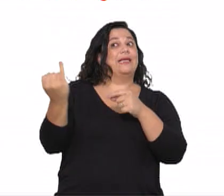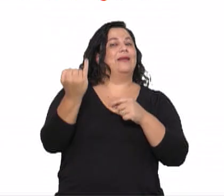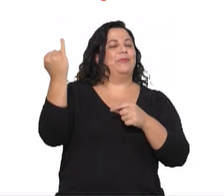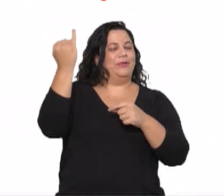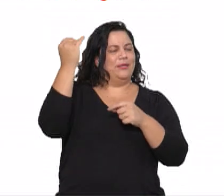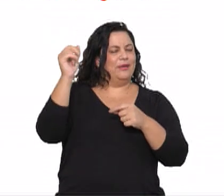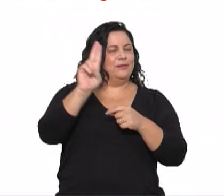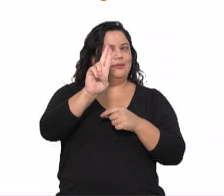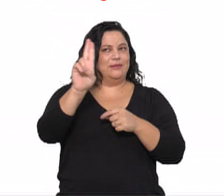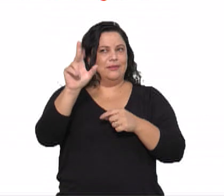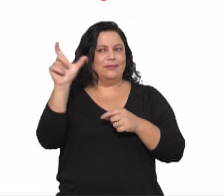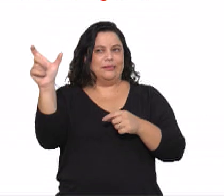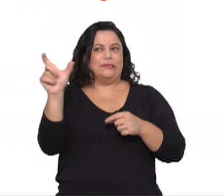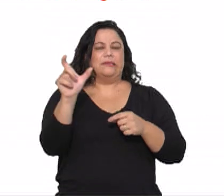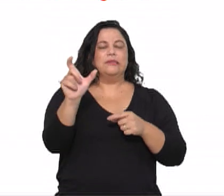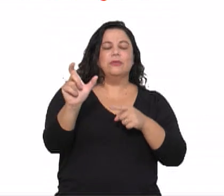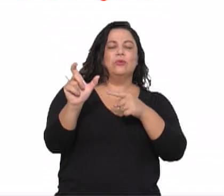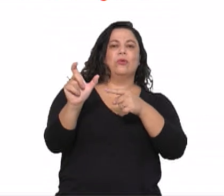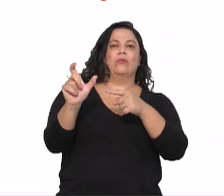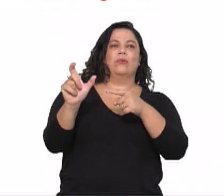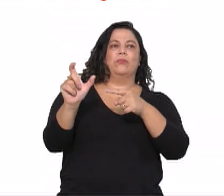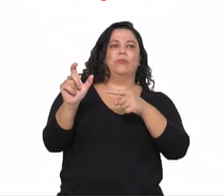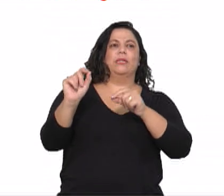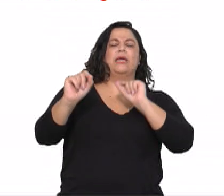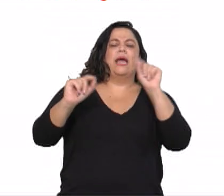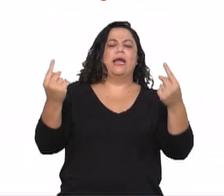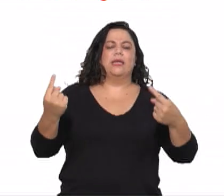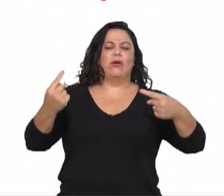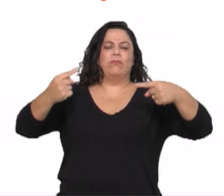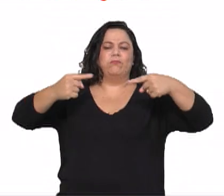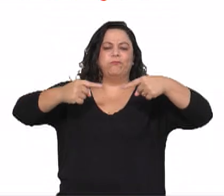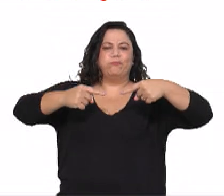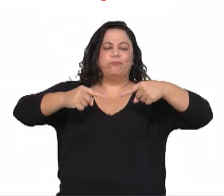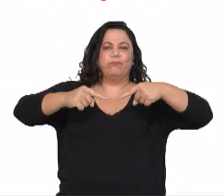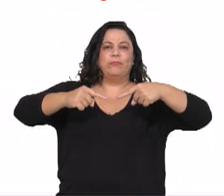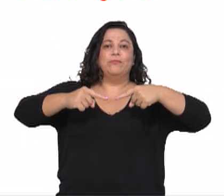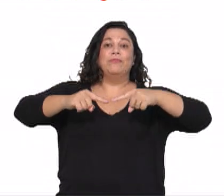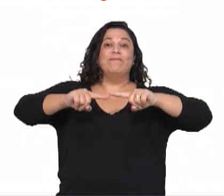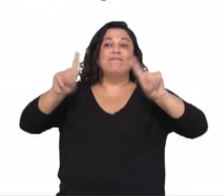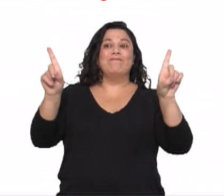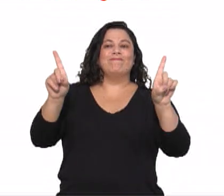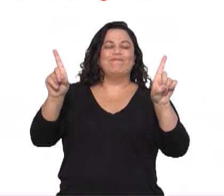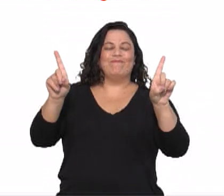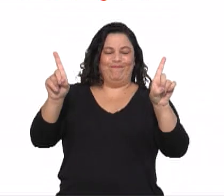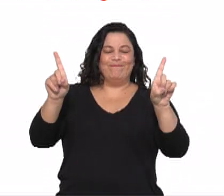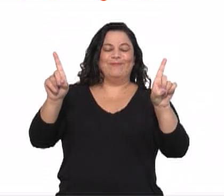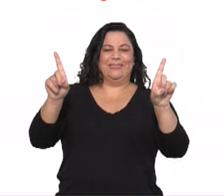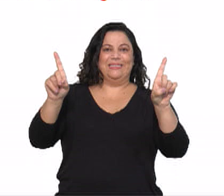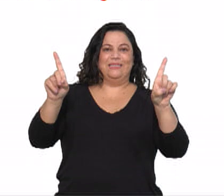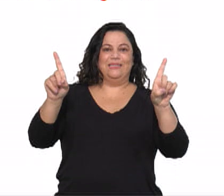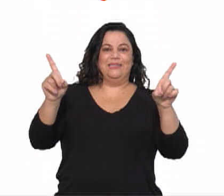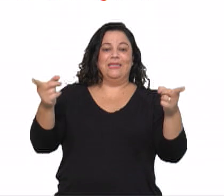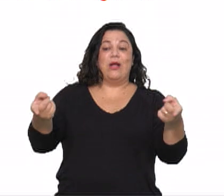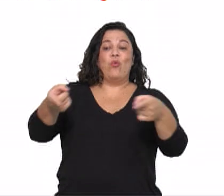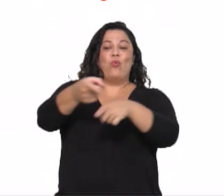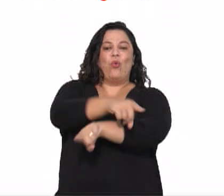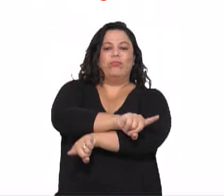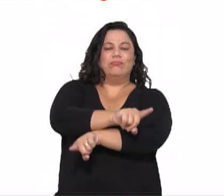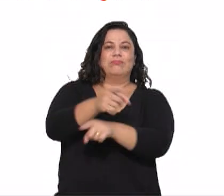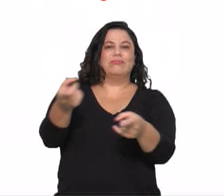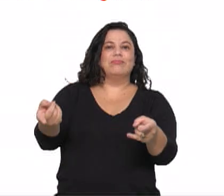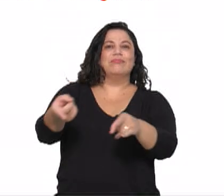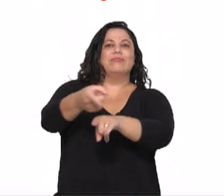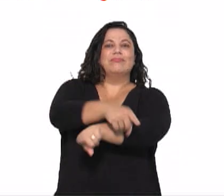figura de linguagem que expressa uma oposição. Então, a antítese é uma oposição. Vida